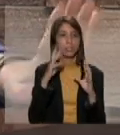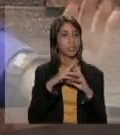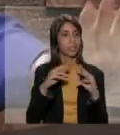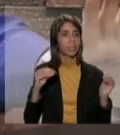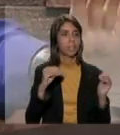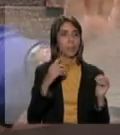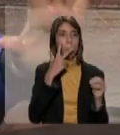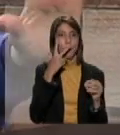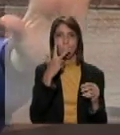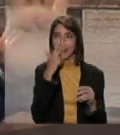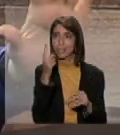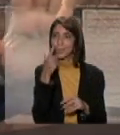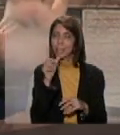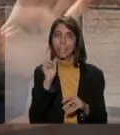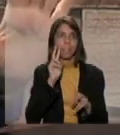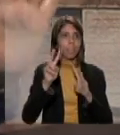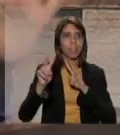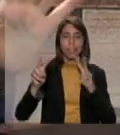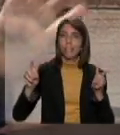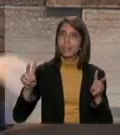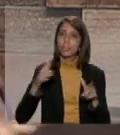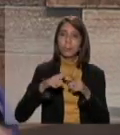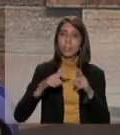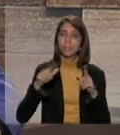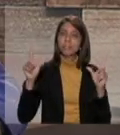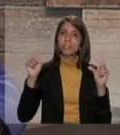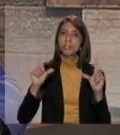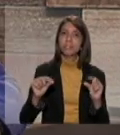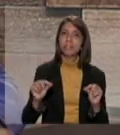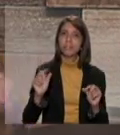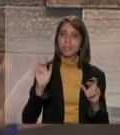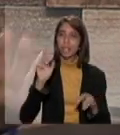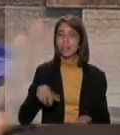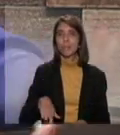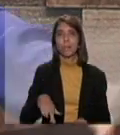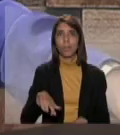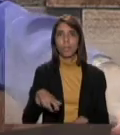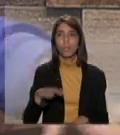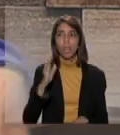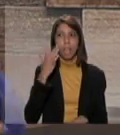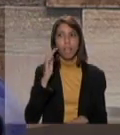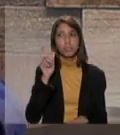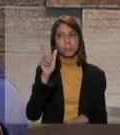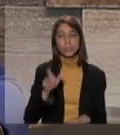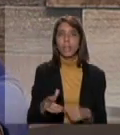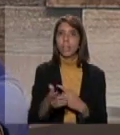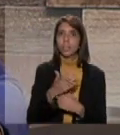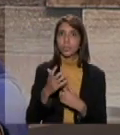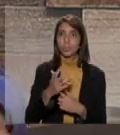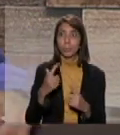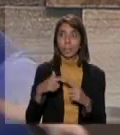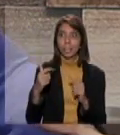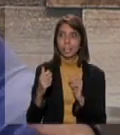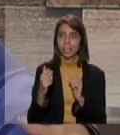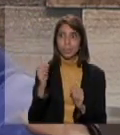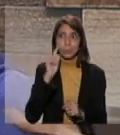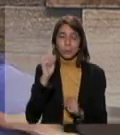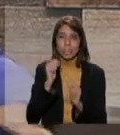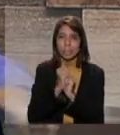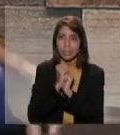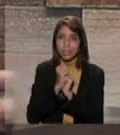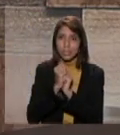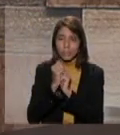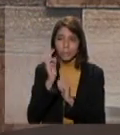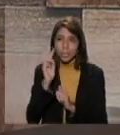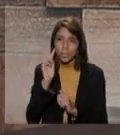fora desse problema, já enxergando, é aí que atua, né, esse deslocamento, eu acho, né, você está muito envolvido com uma